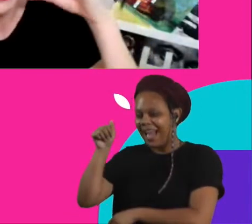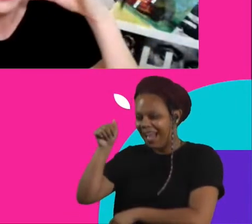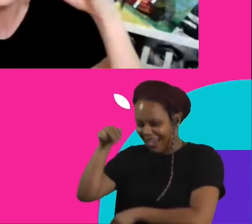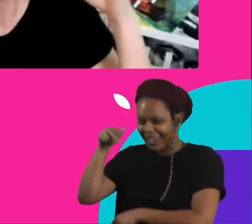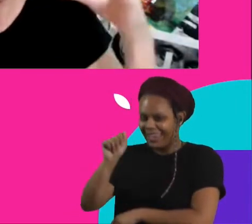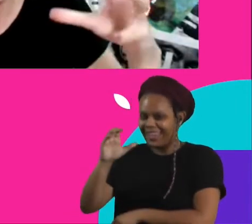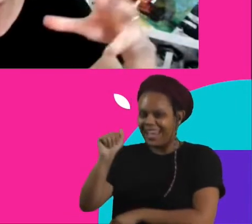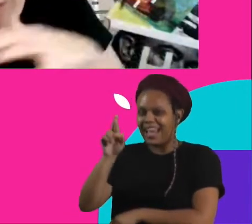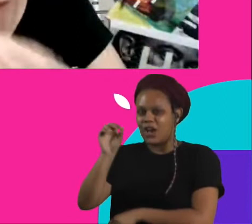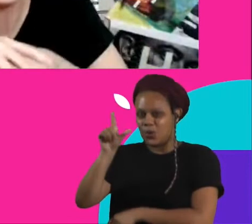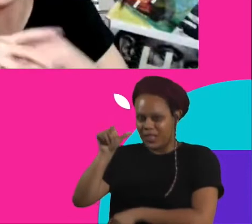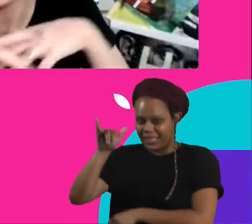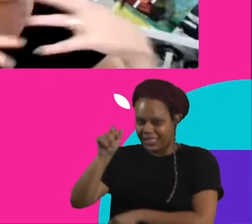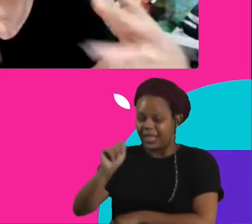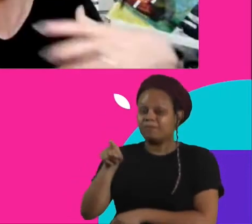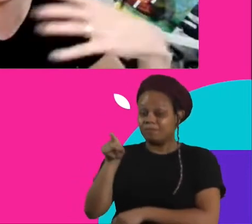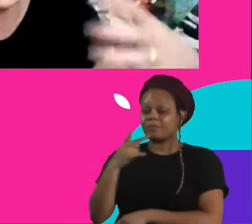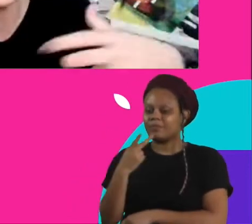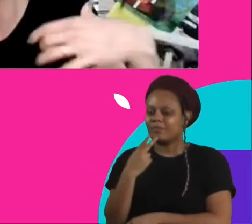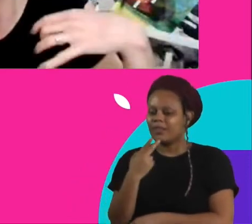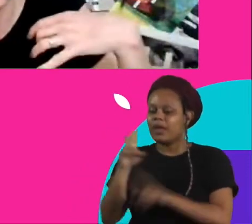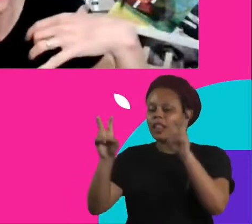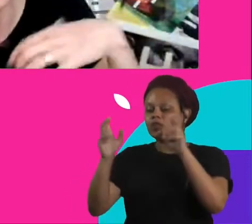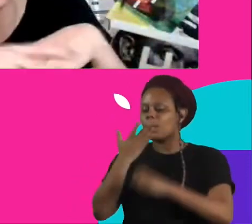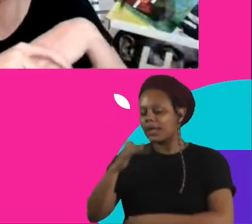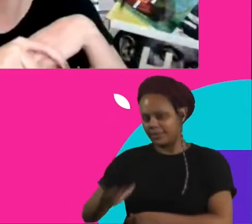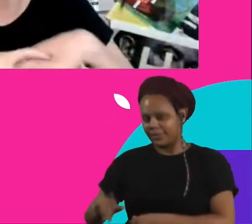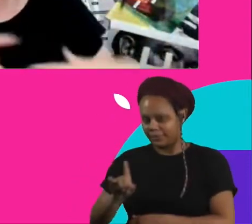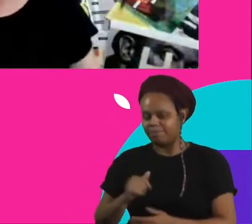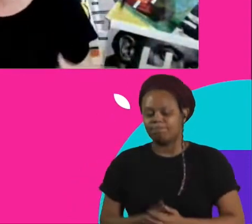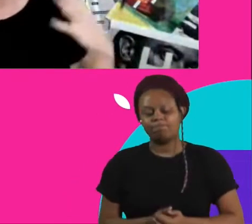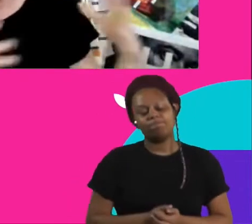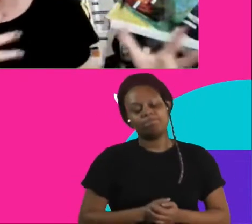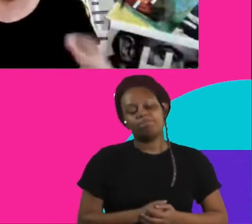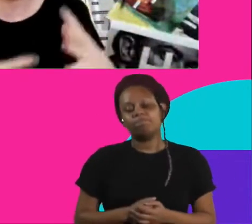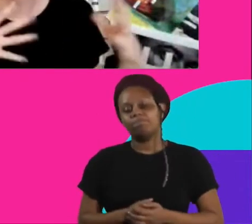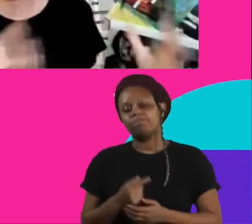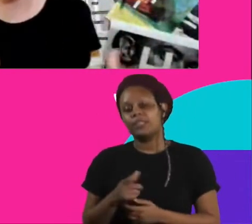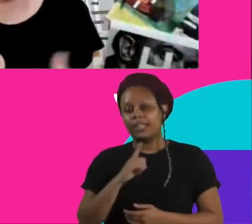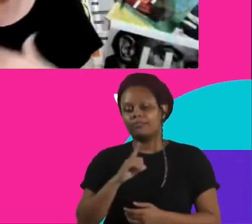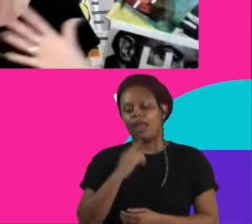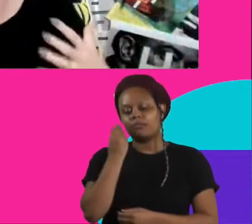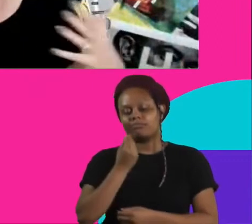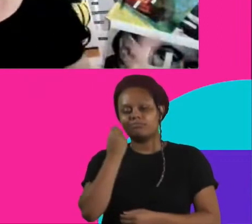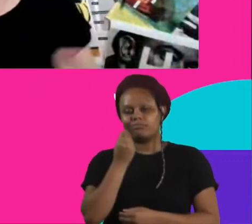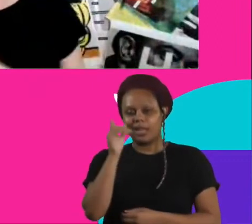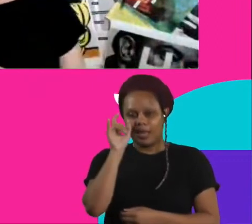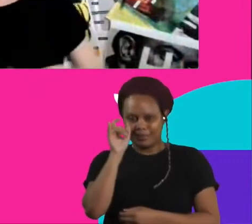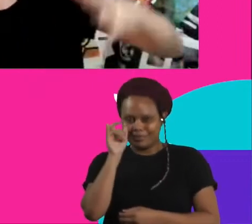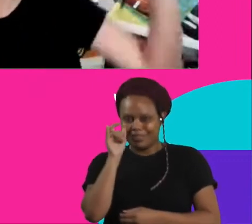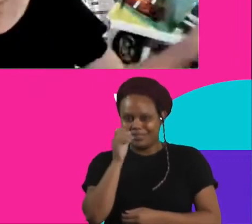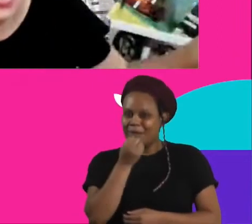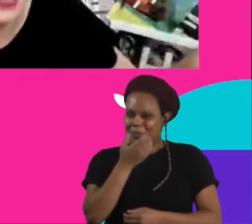ela fala muito sobre a criançada. E eu tenho algumas experiências nas somas, né? Como foi citado, eu tenho algumas experiências com a criançada,